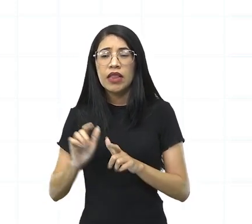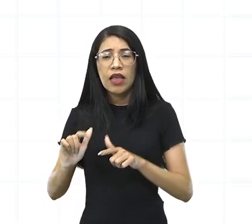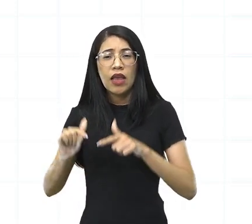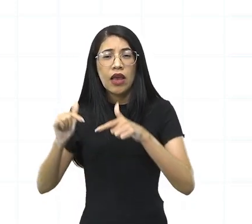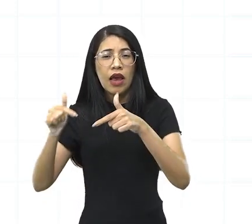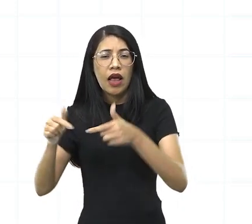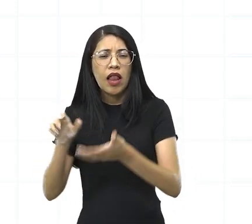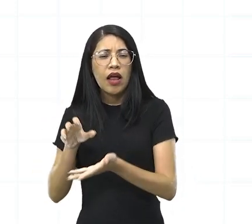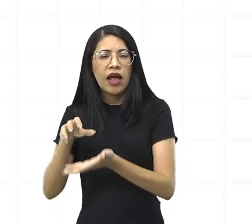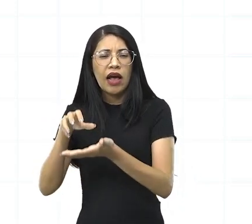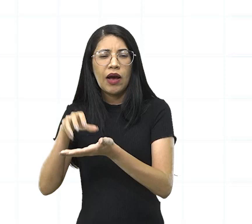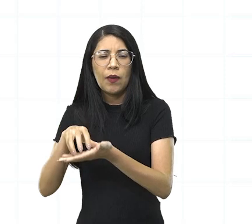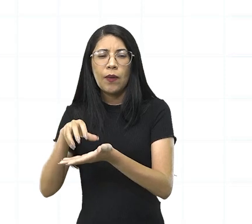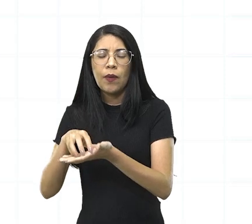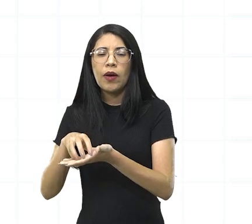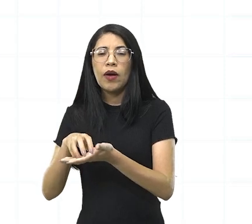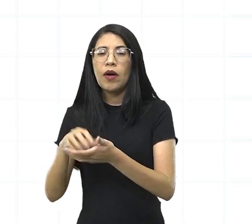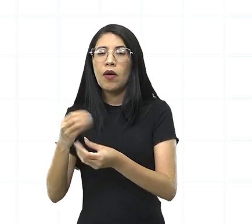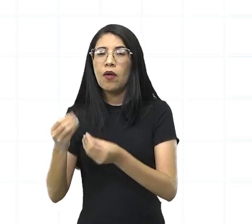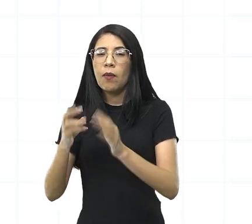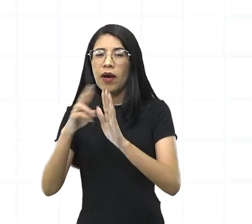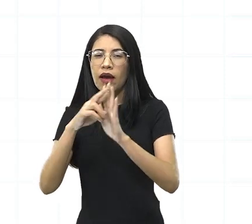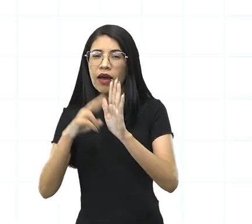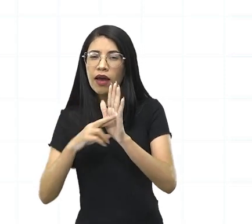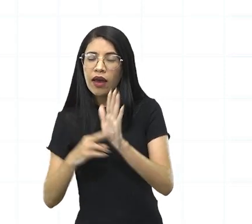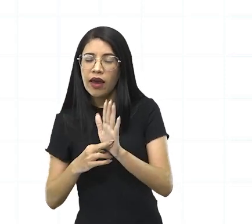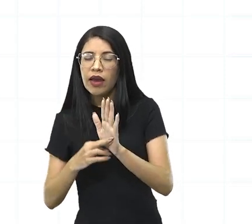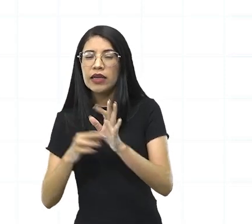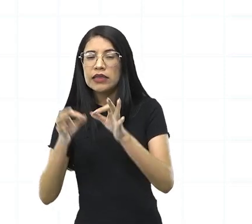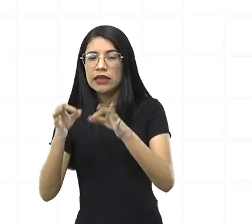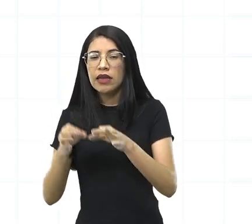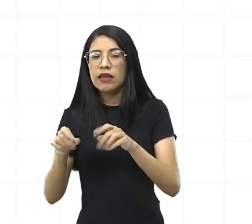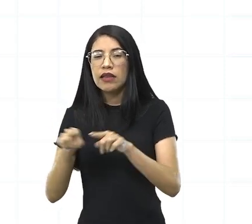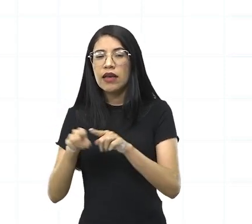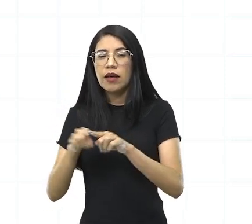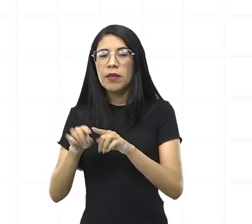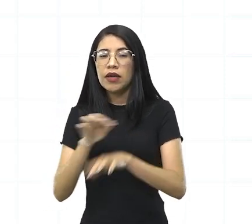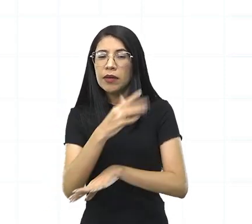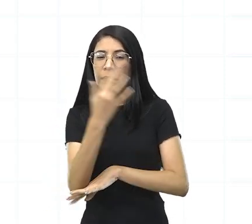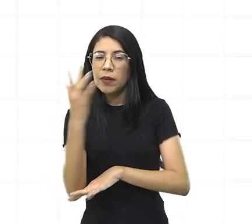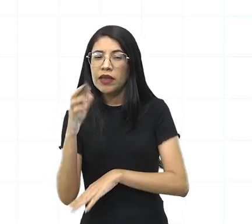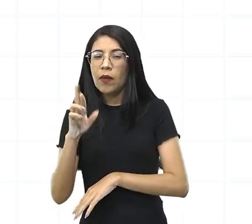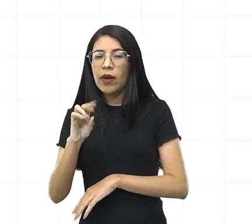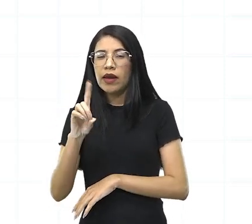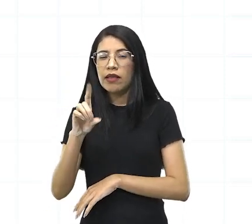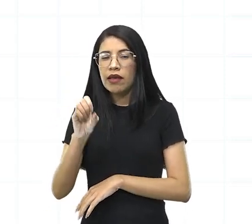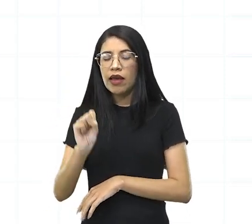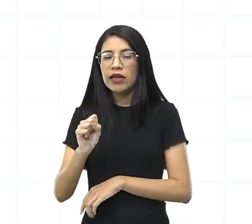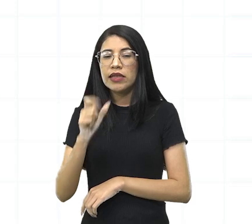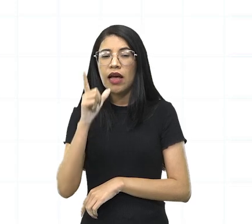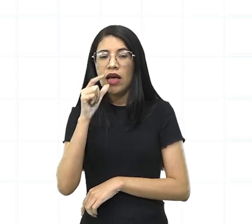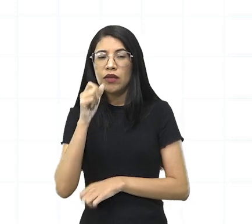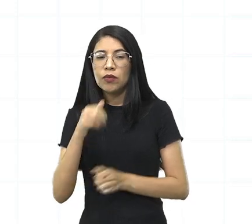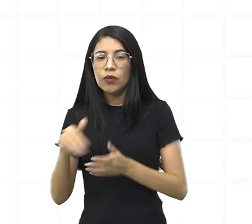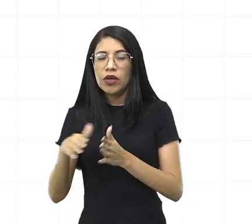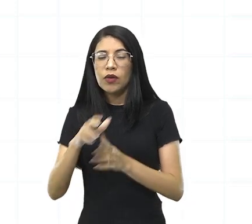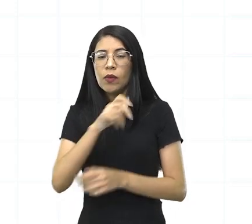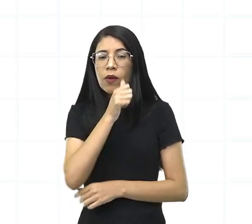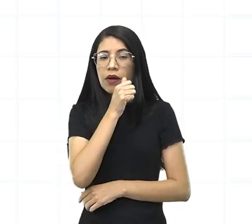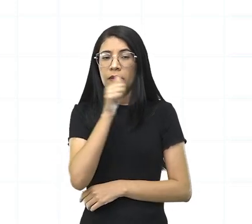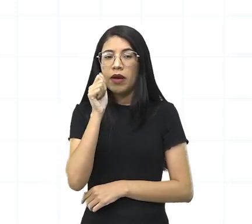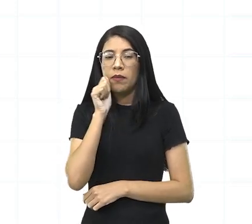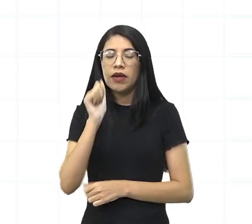mutirões de regularização ambiental na RDS no Rio Amapá. Benefício